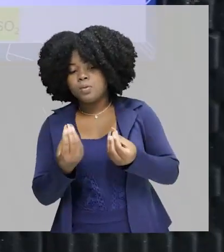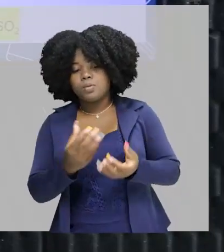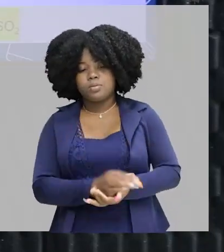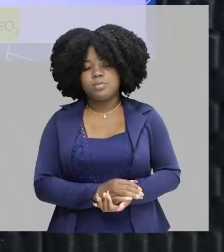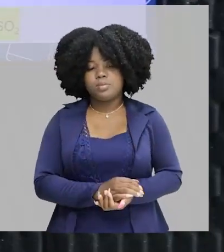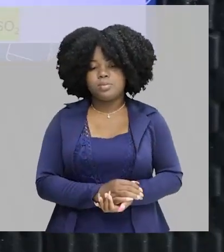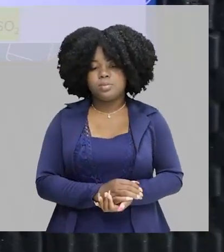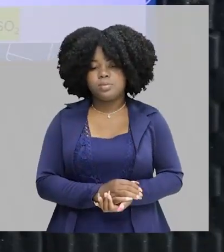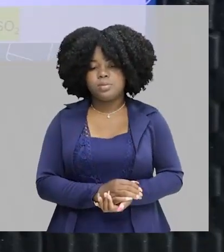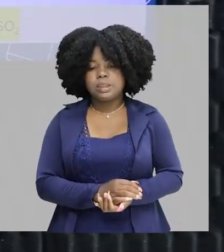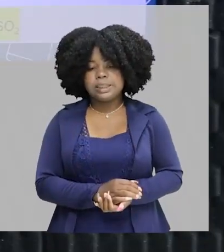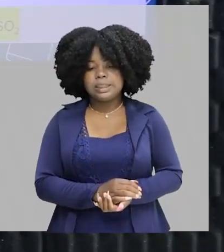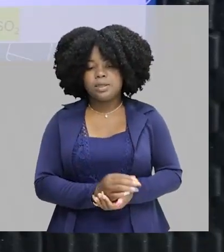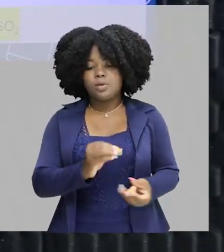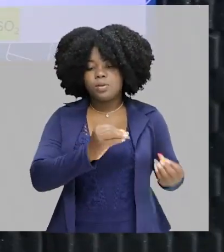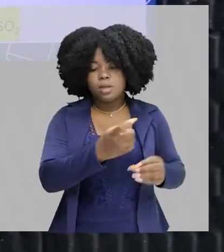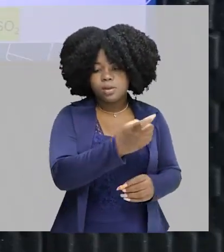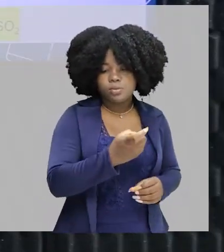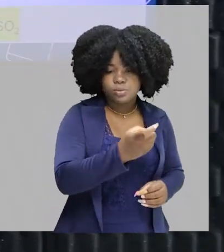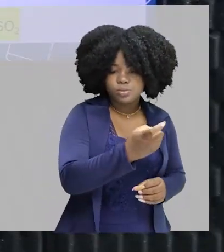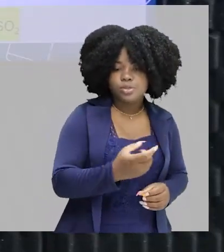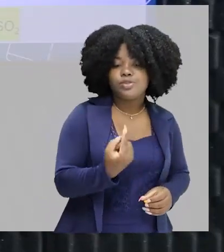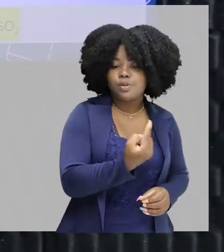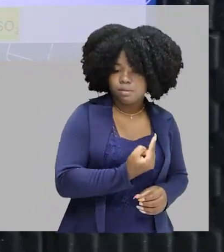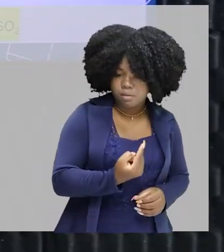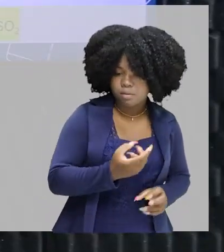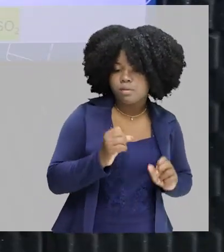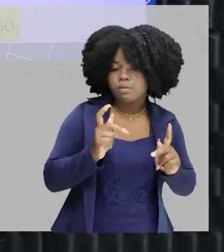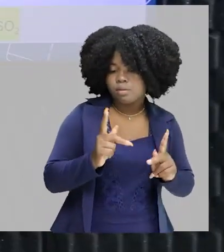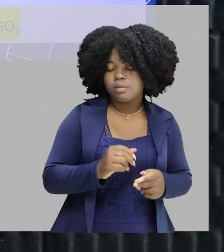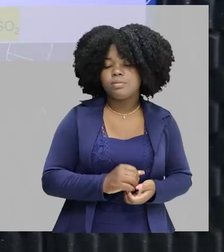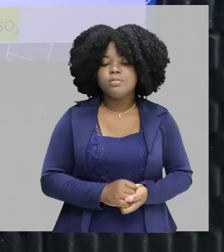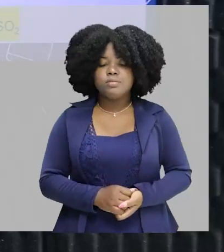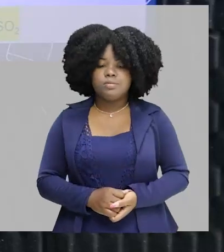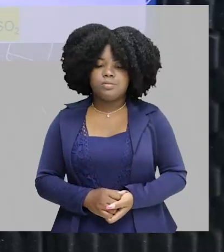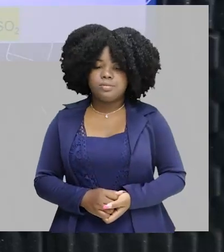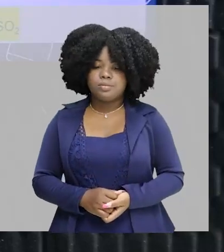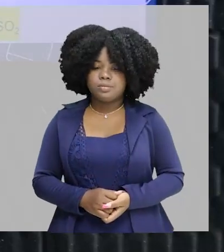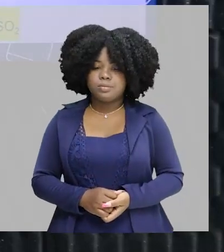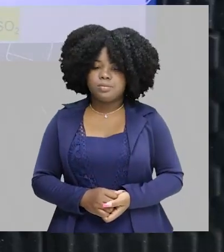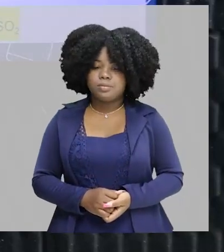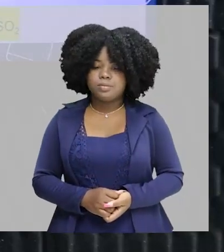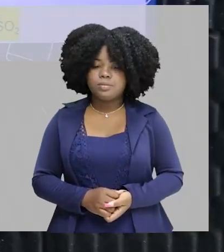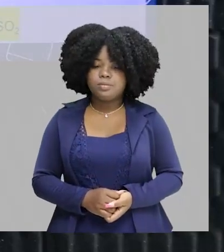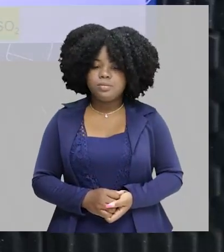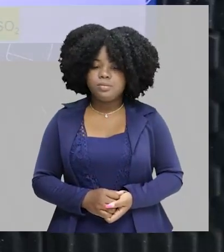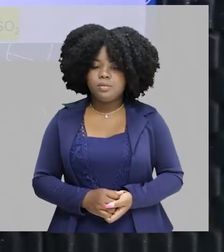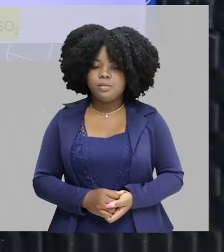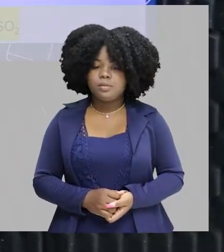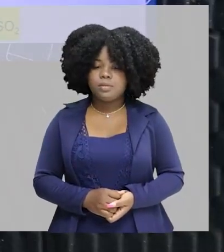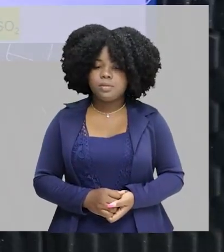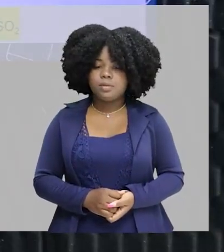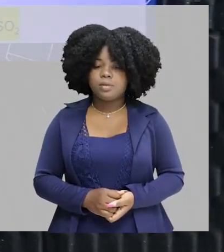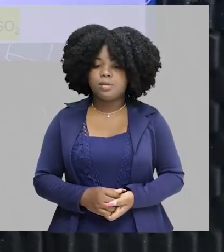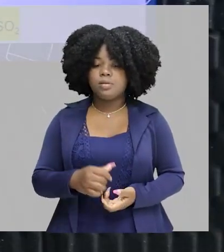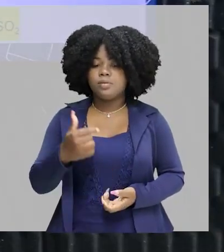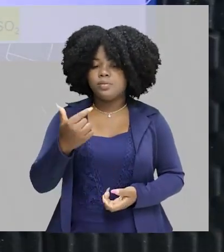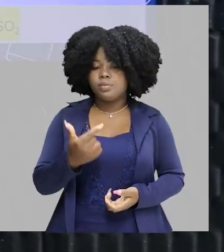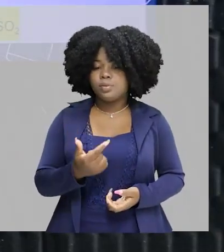isolar, encontrar, determinar o valor de x, certo? Eu vou isolar o x e vai ficar nessa expressão. Olha